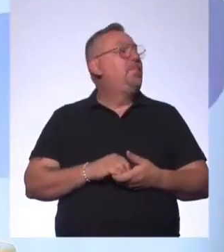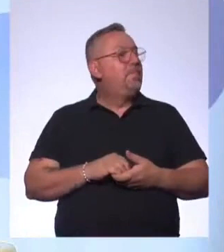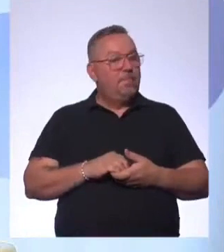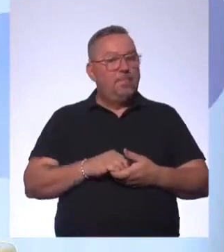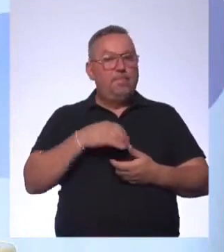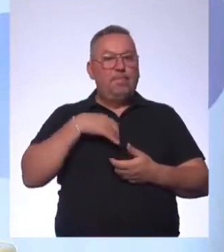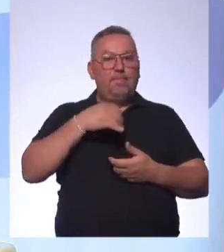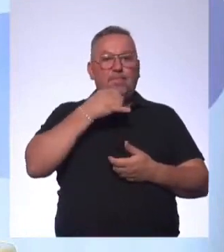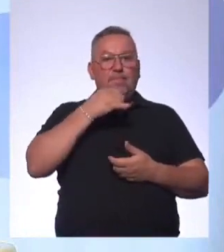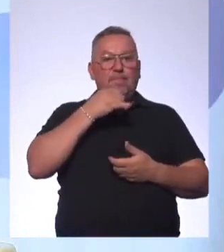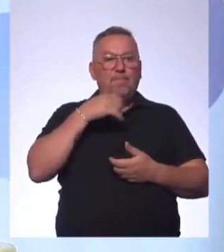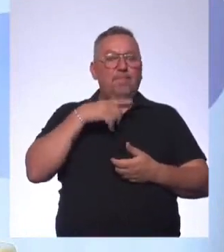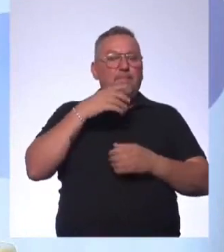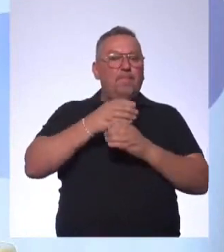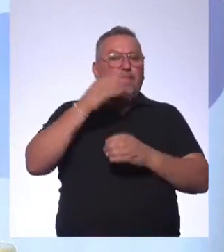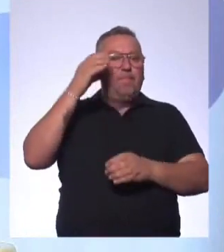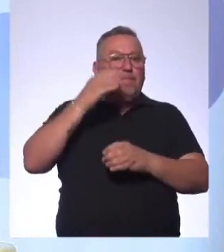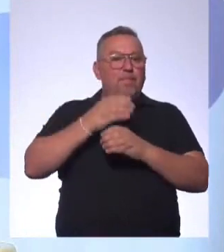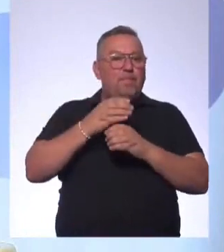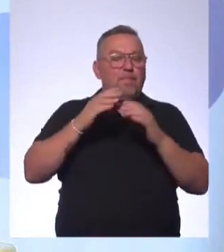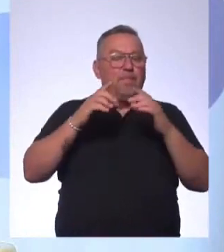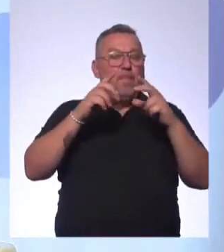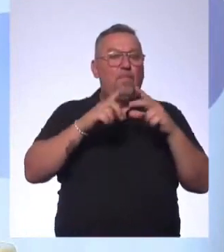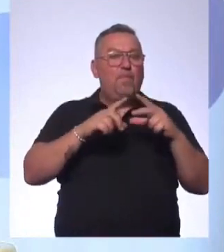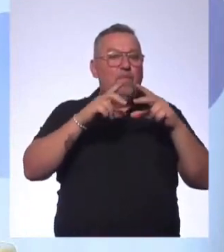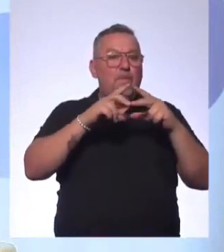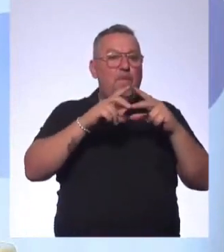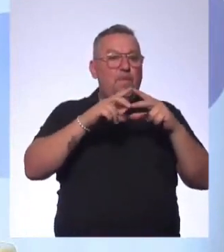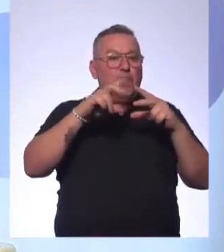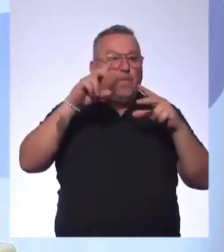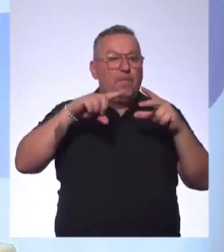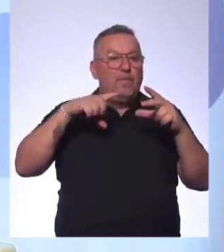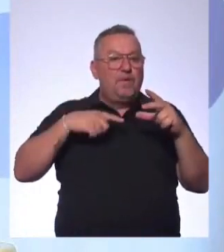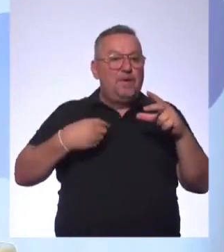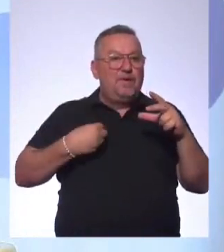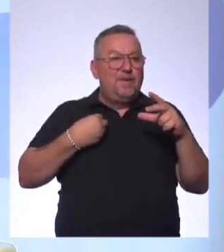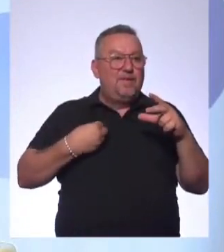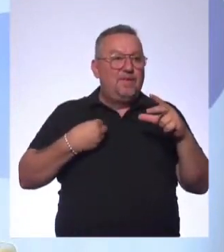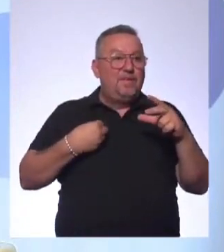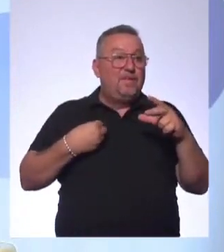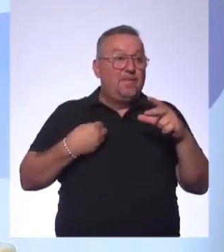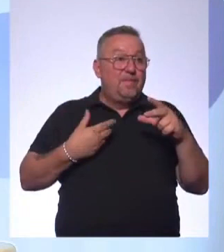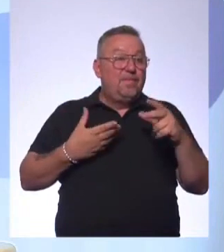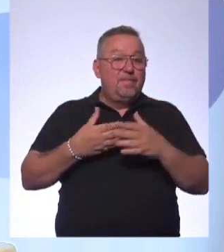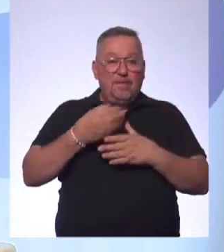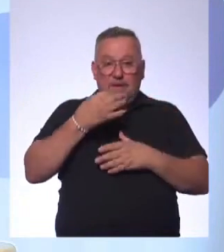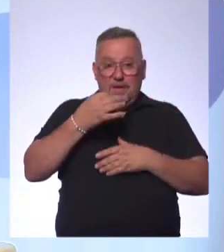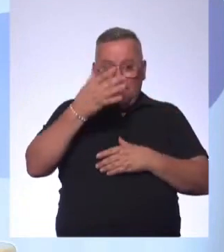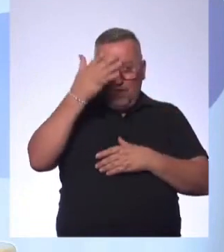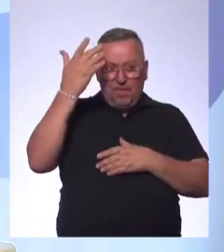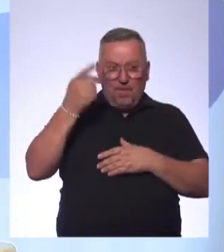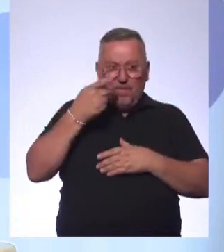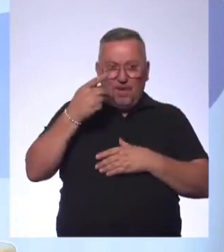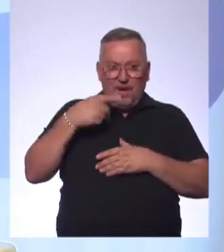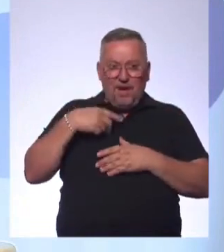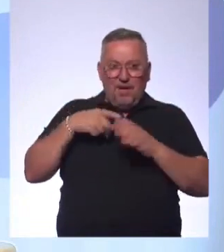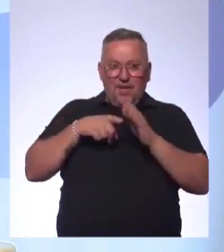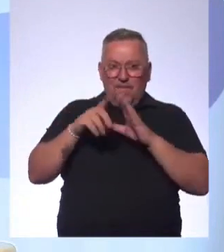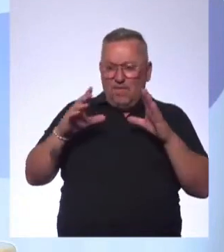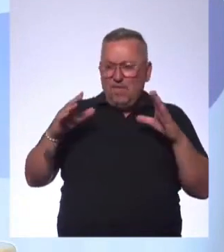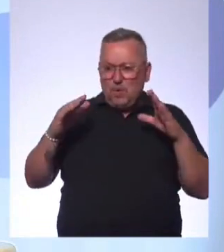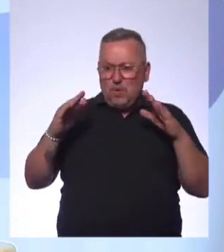por exemplo, a gente tivesse um engenheiro, as pirâmides do Egito nunca teriam existido, né? Você acha que alguém naquela época ia falar, não, vamos